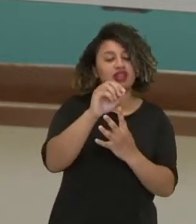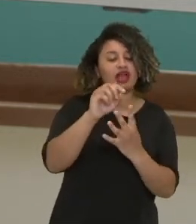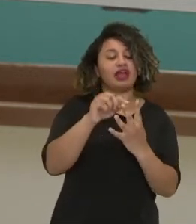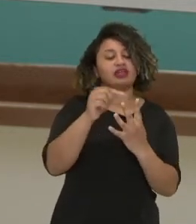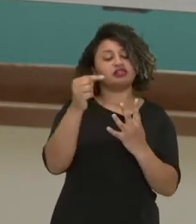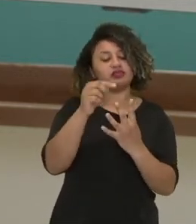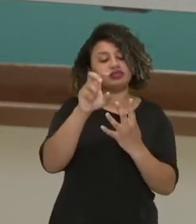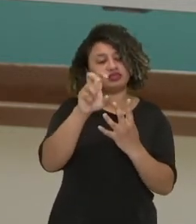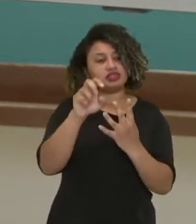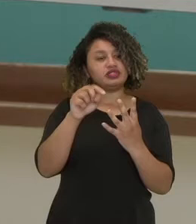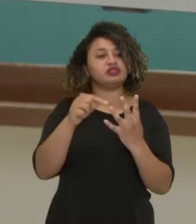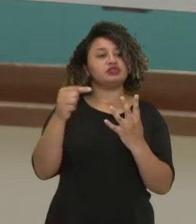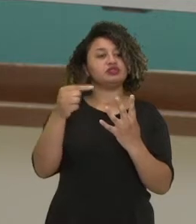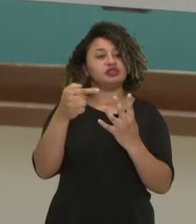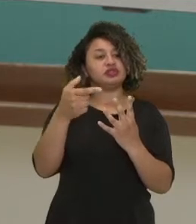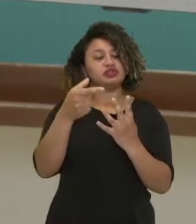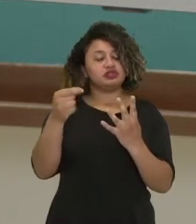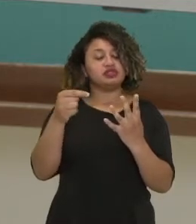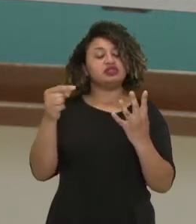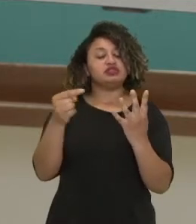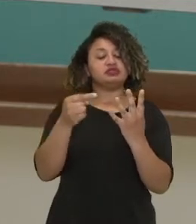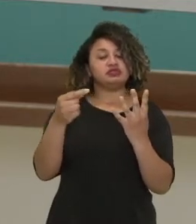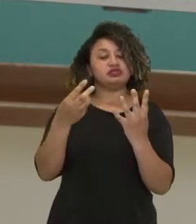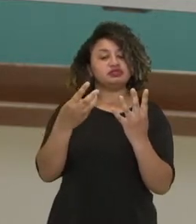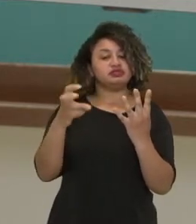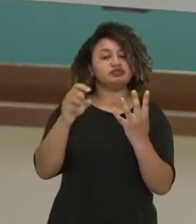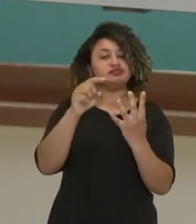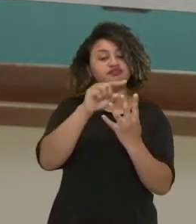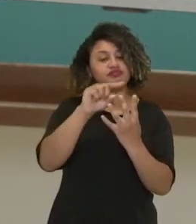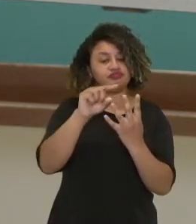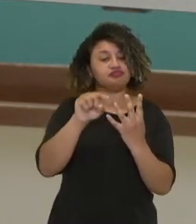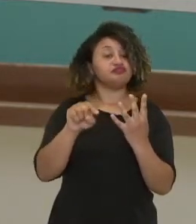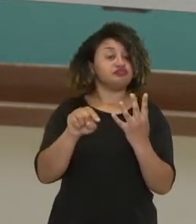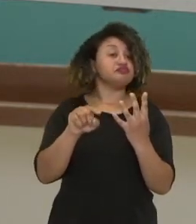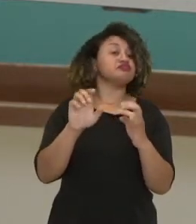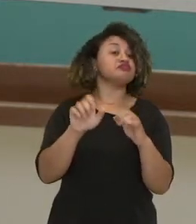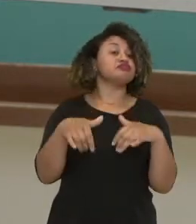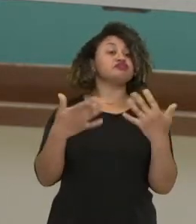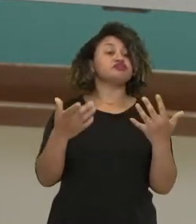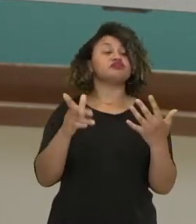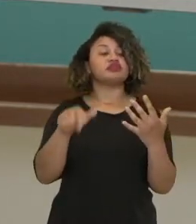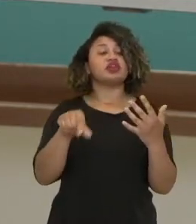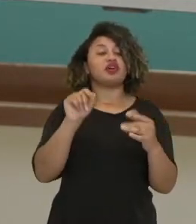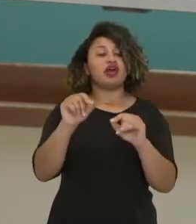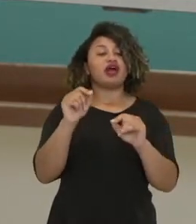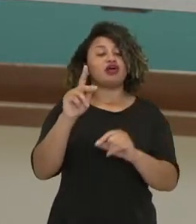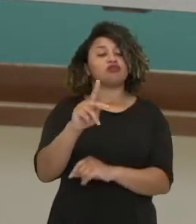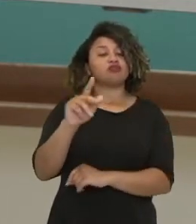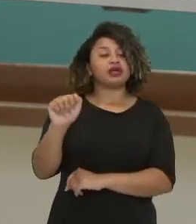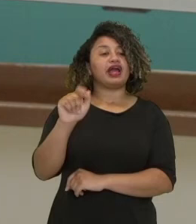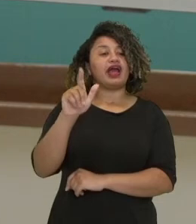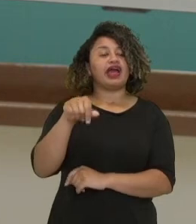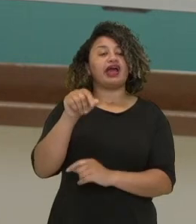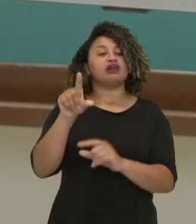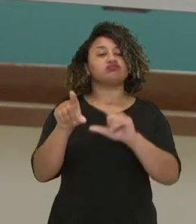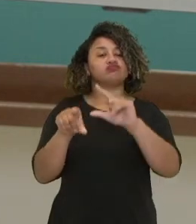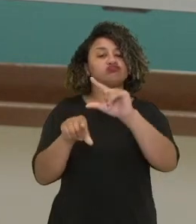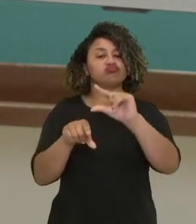menos 5, menos 20, menos 35 e assim sucessivamente. Essa PA, ela é